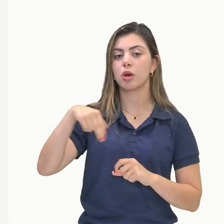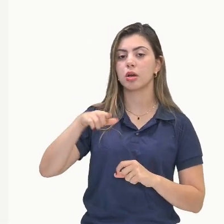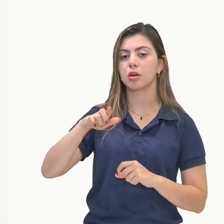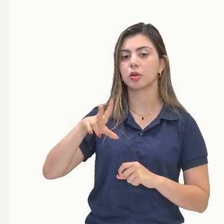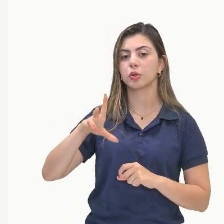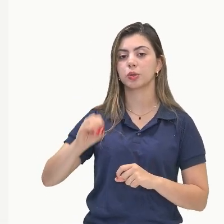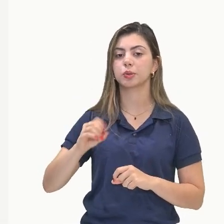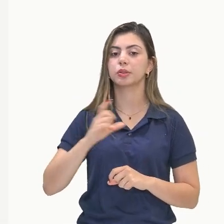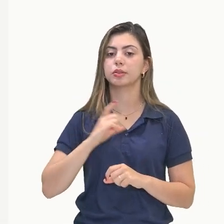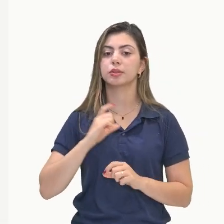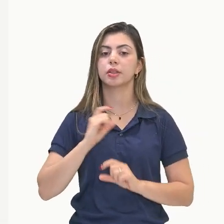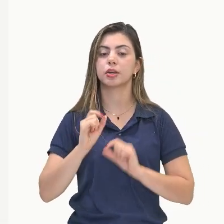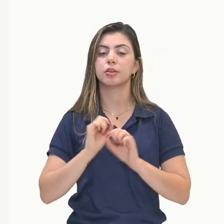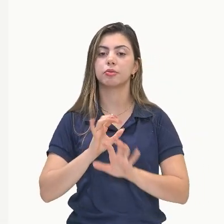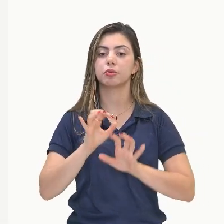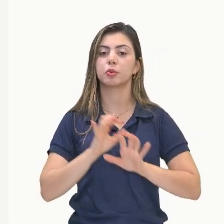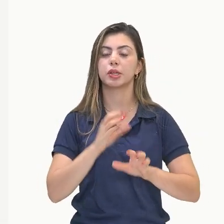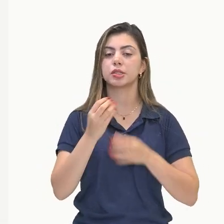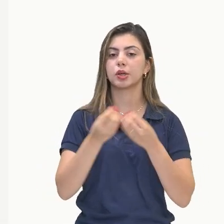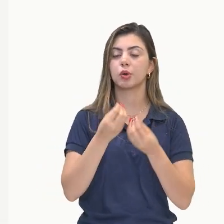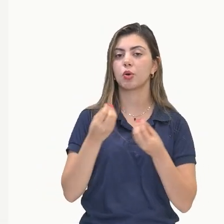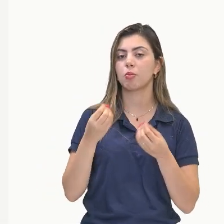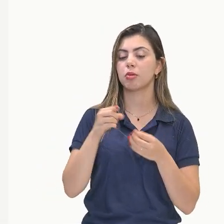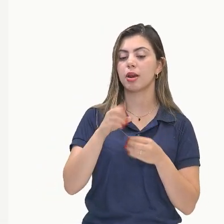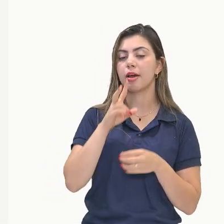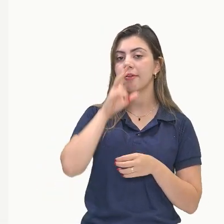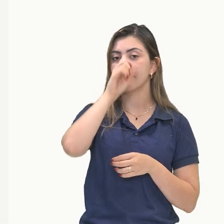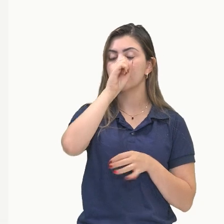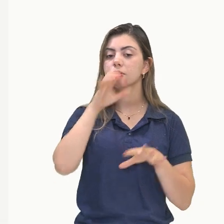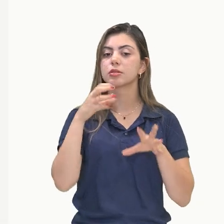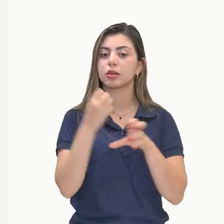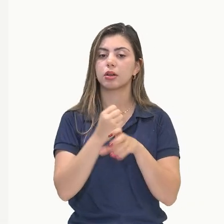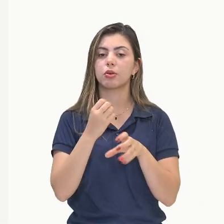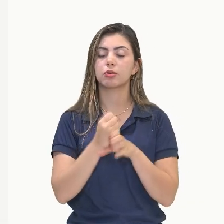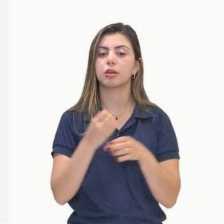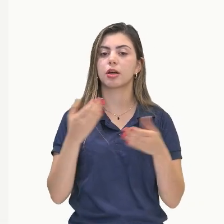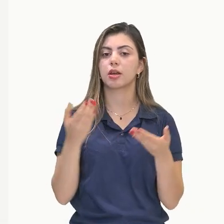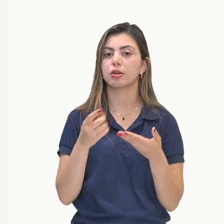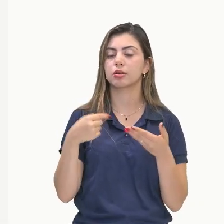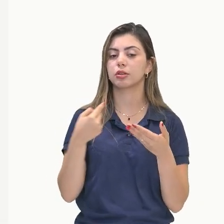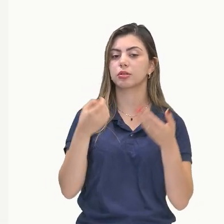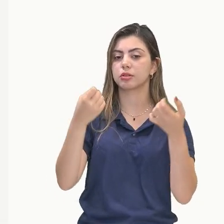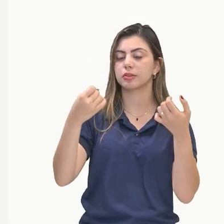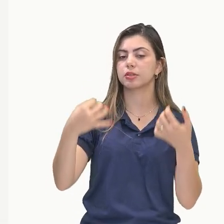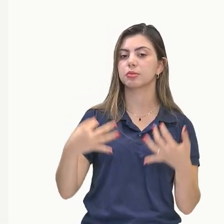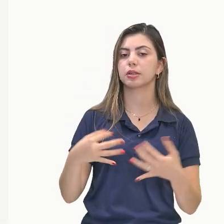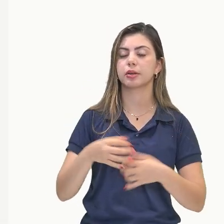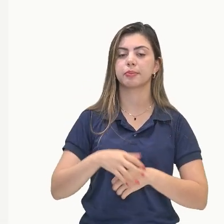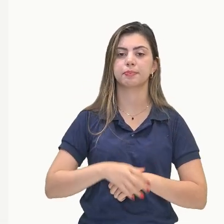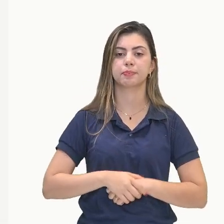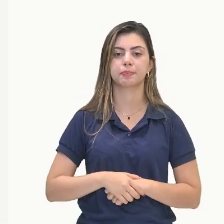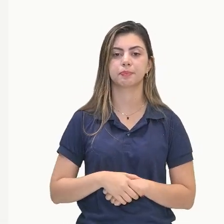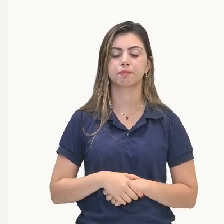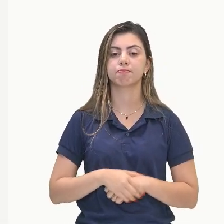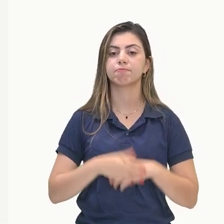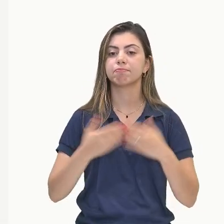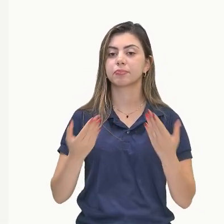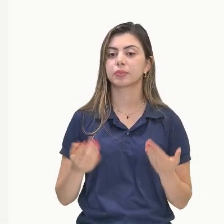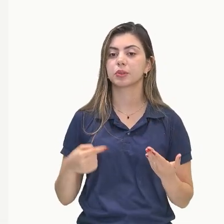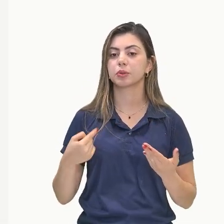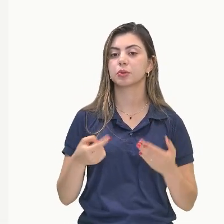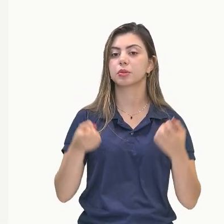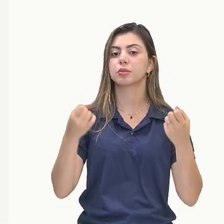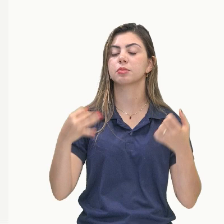da força. E é o que nós vamos ver agora, a influência do ângulo sobre a intensidade da força magnética. Nós podemos